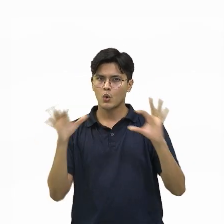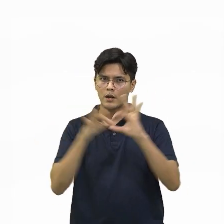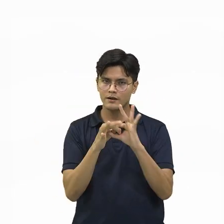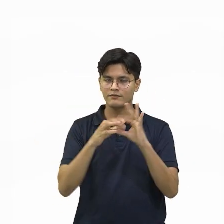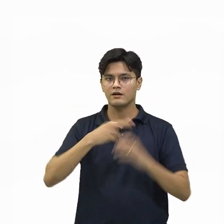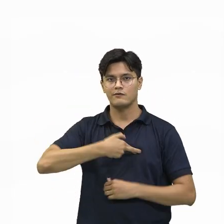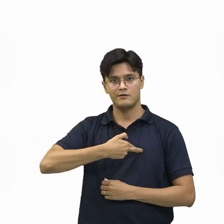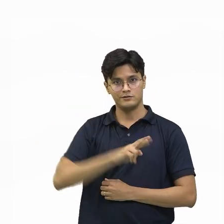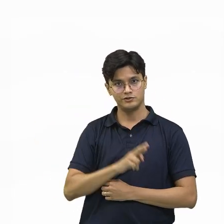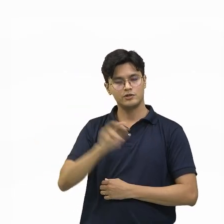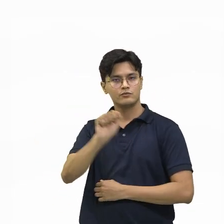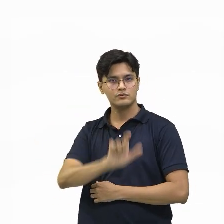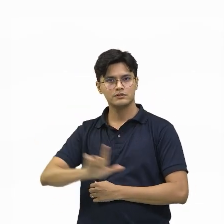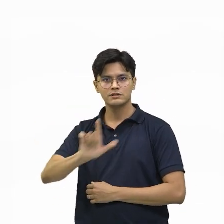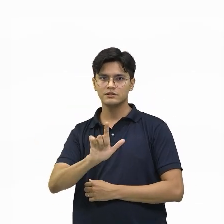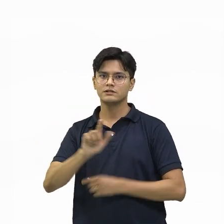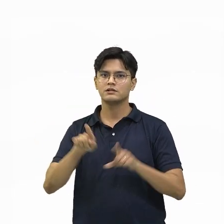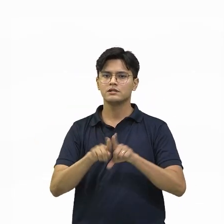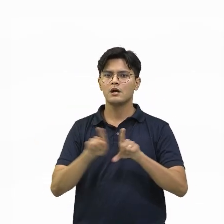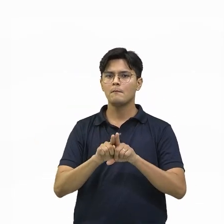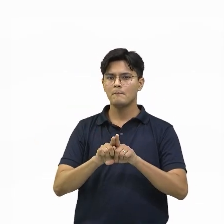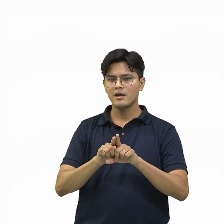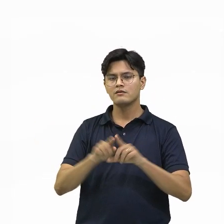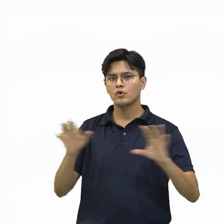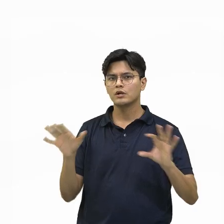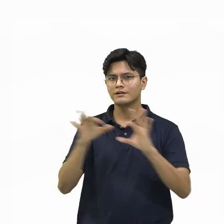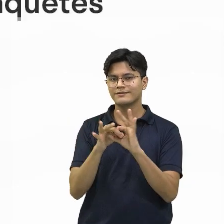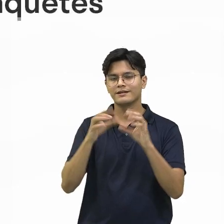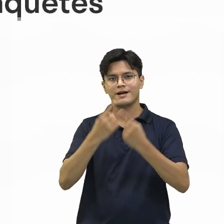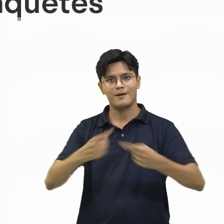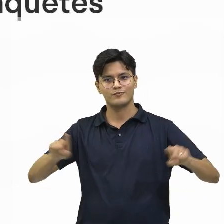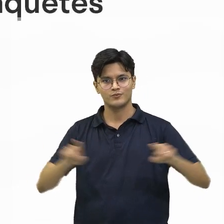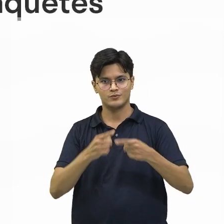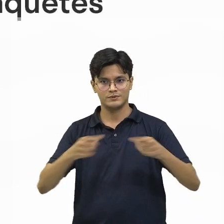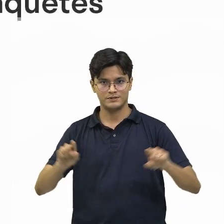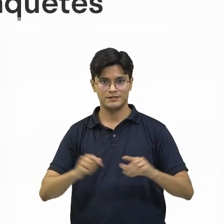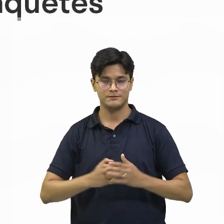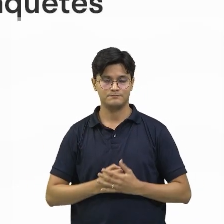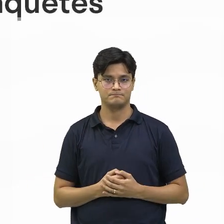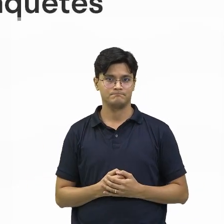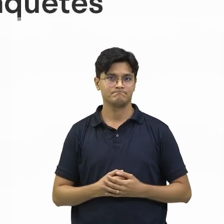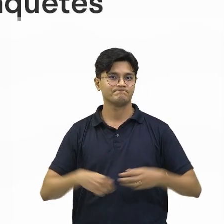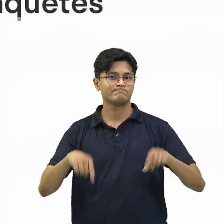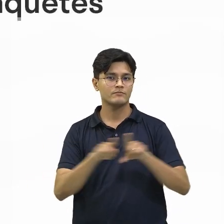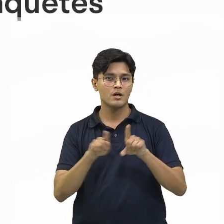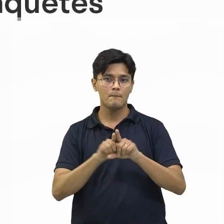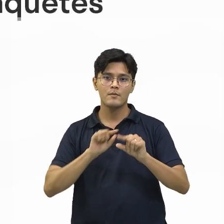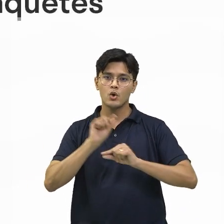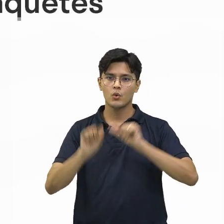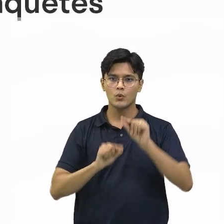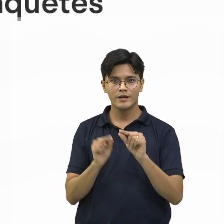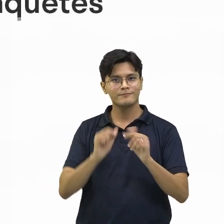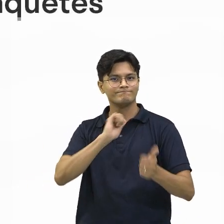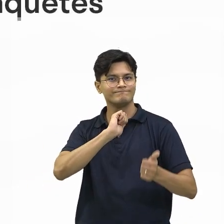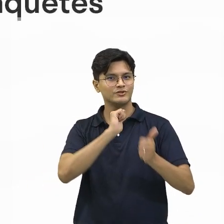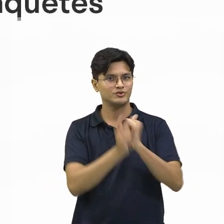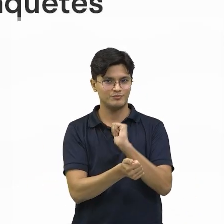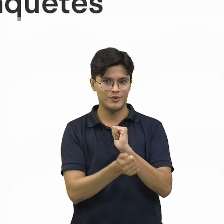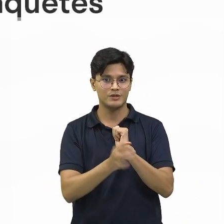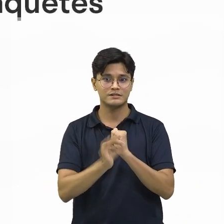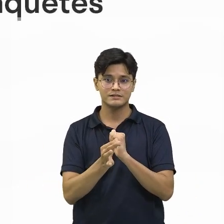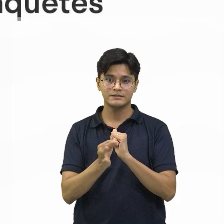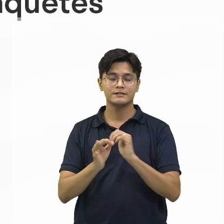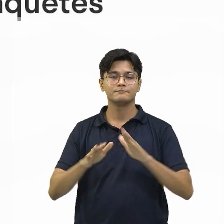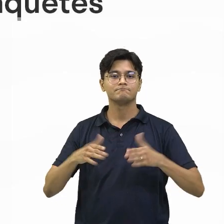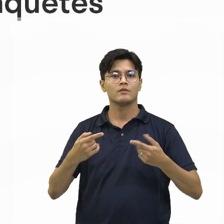literatura, né, e muito também à música, além dos esportes, tá? Você